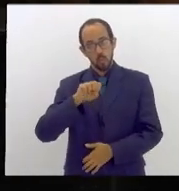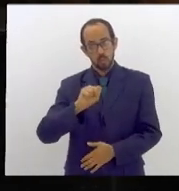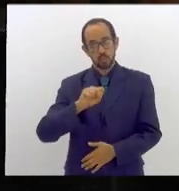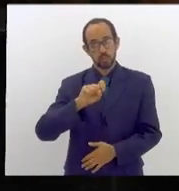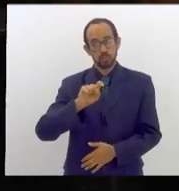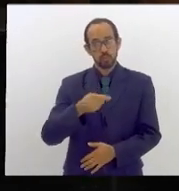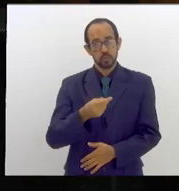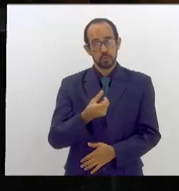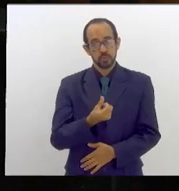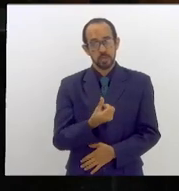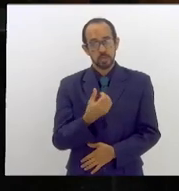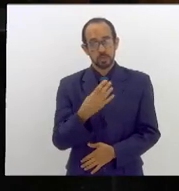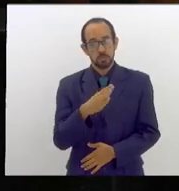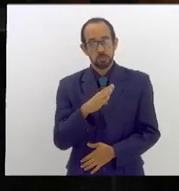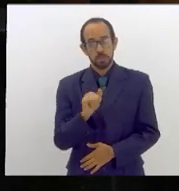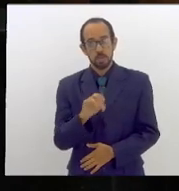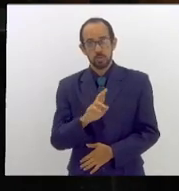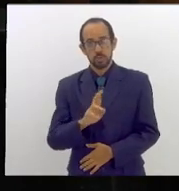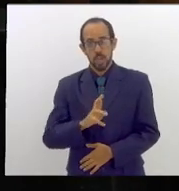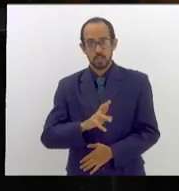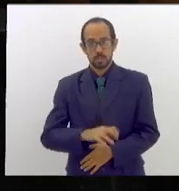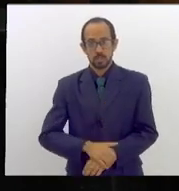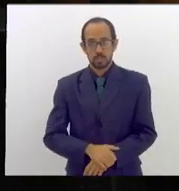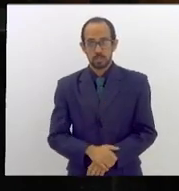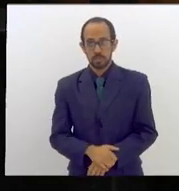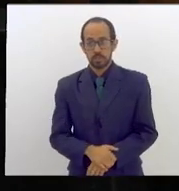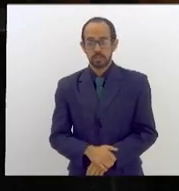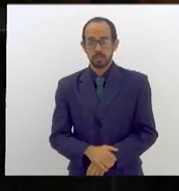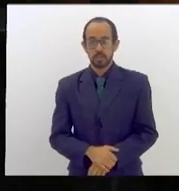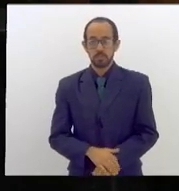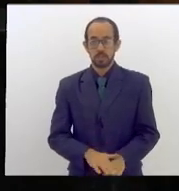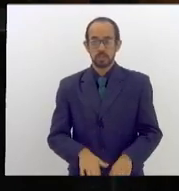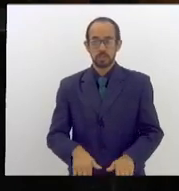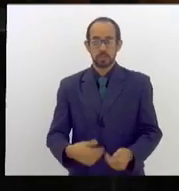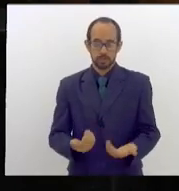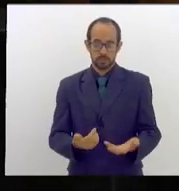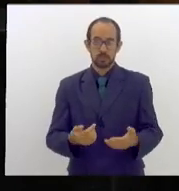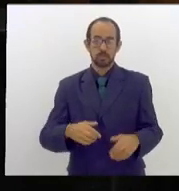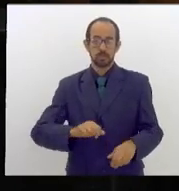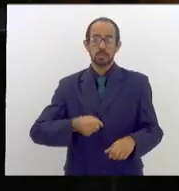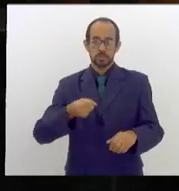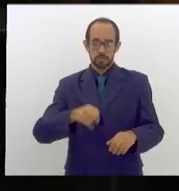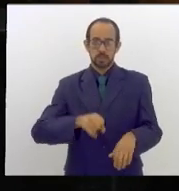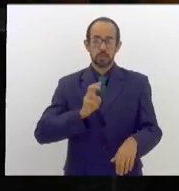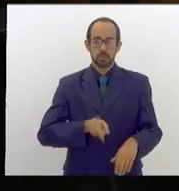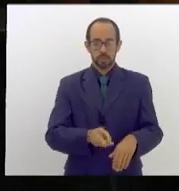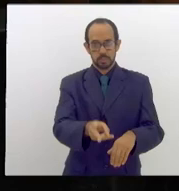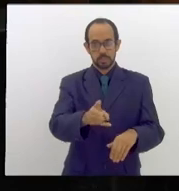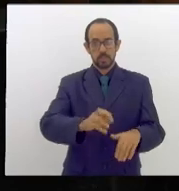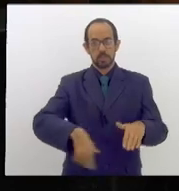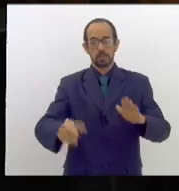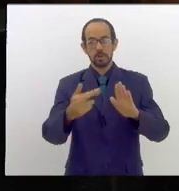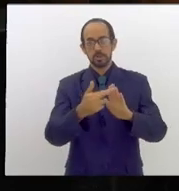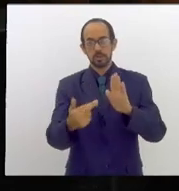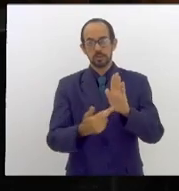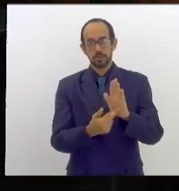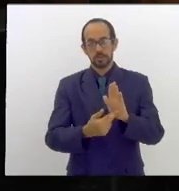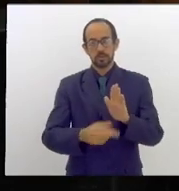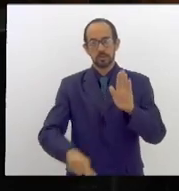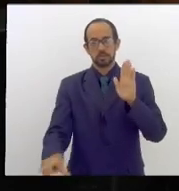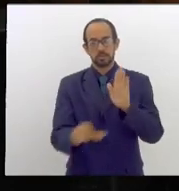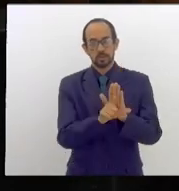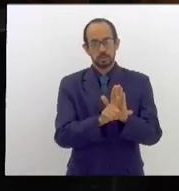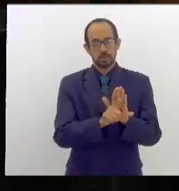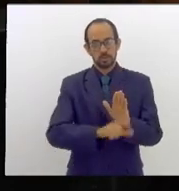8.6 bilhões se ficarem mantidas das leis complementares 192